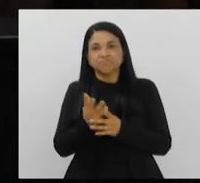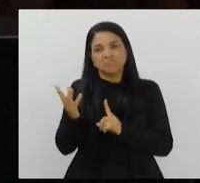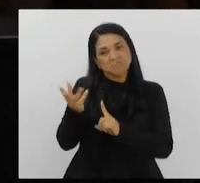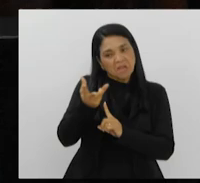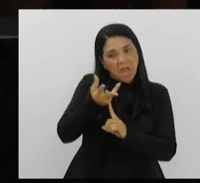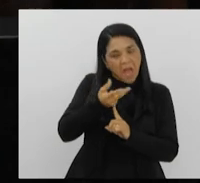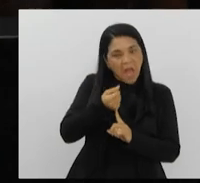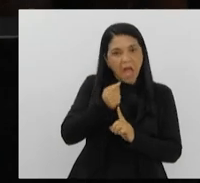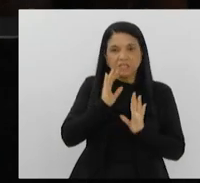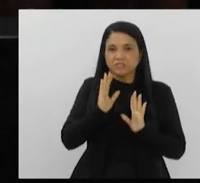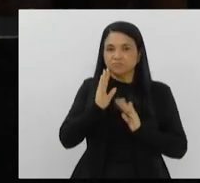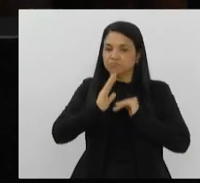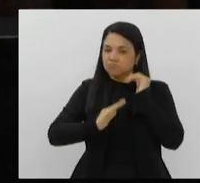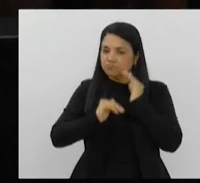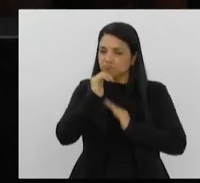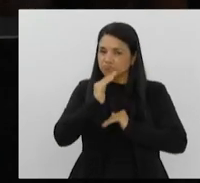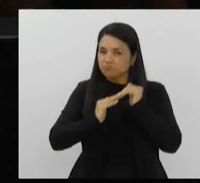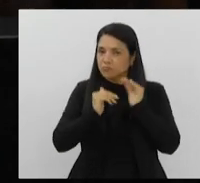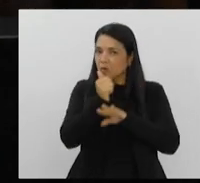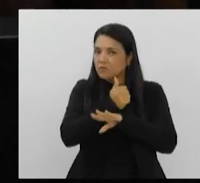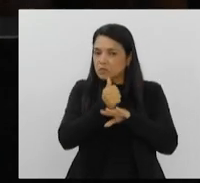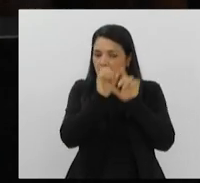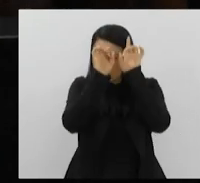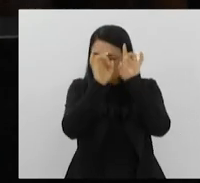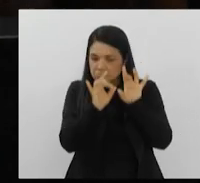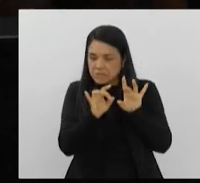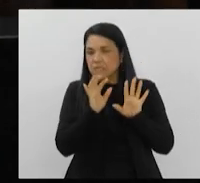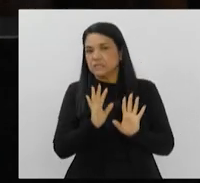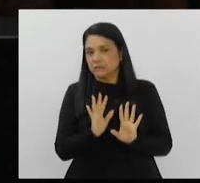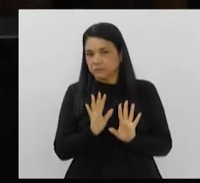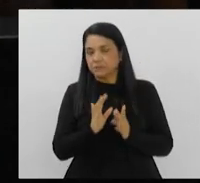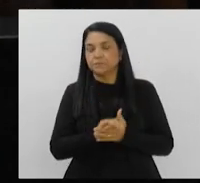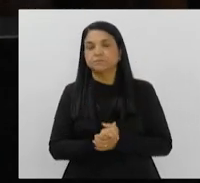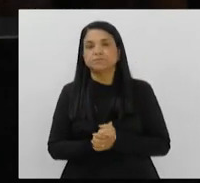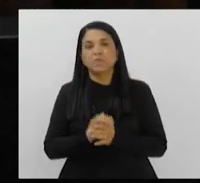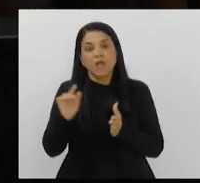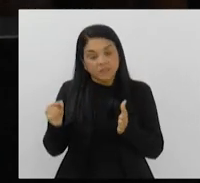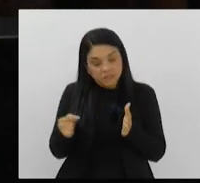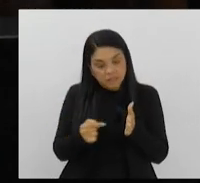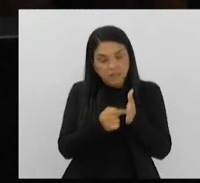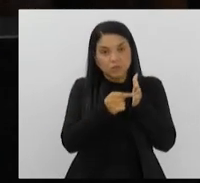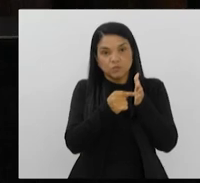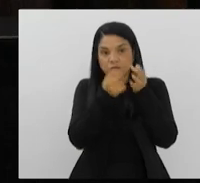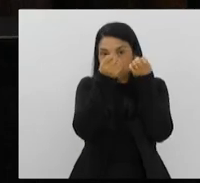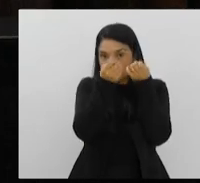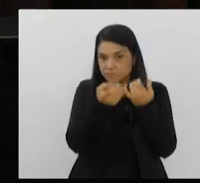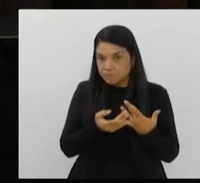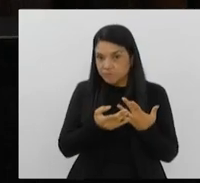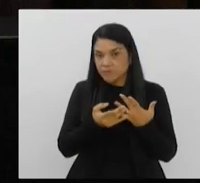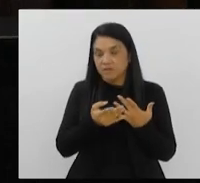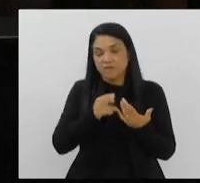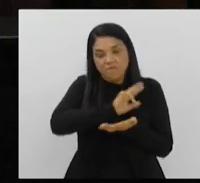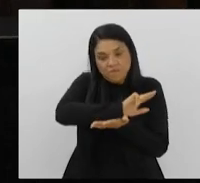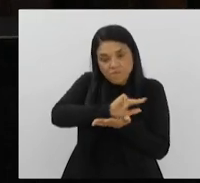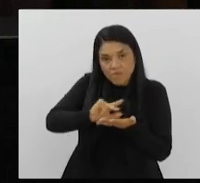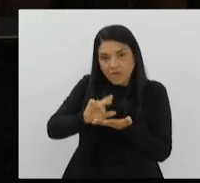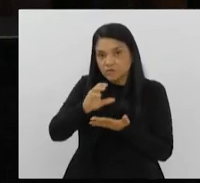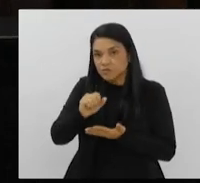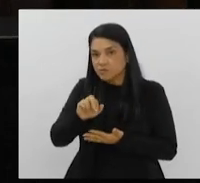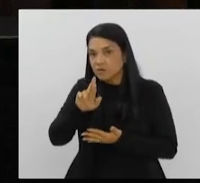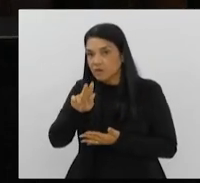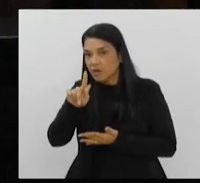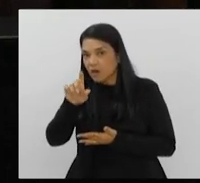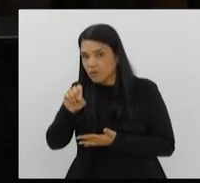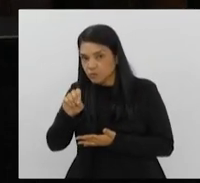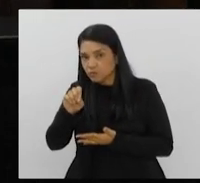artes, enfim. E aí, a denúncia diz que dos diversos cargos que foram criados,